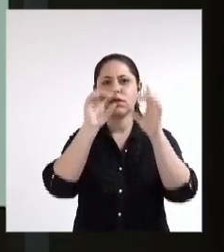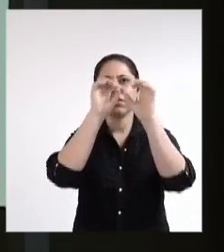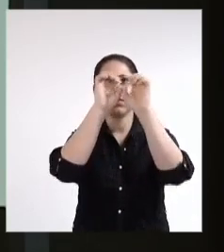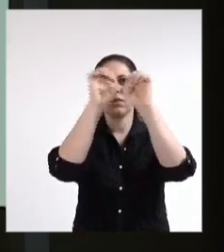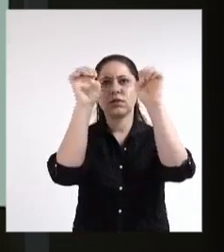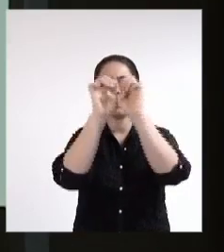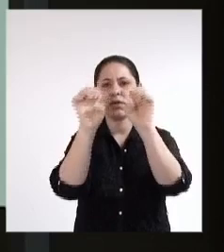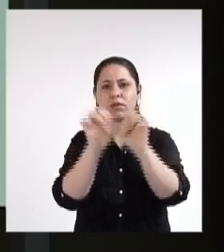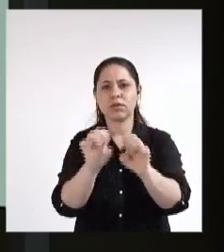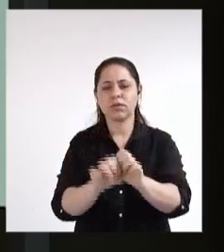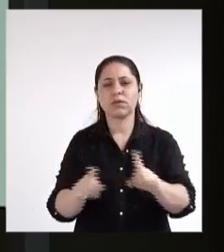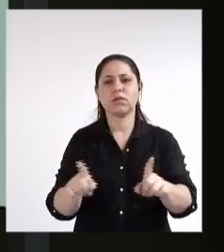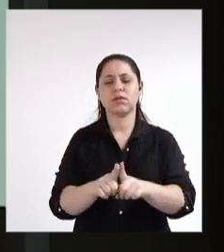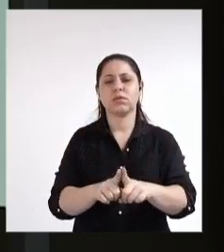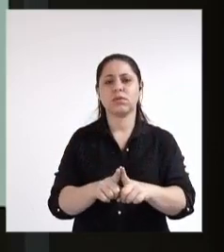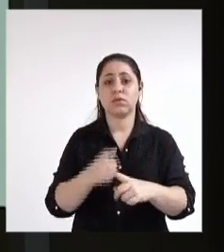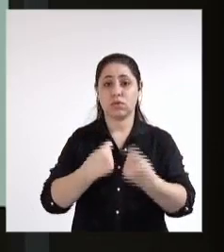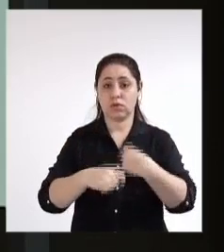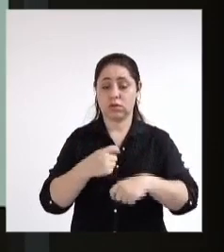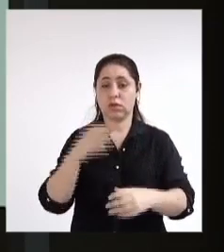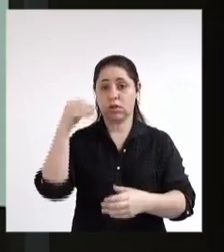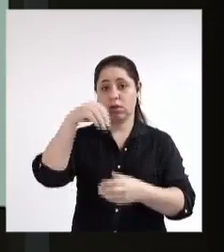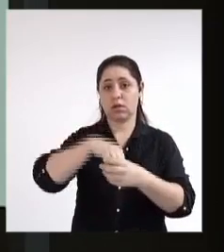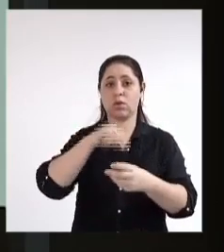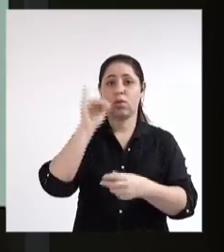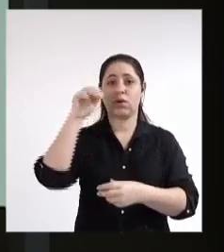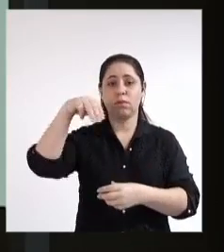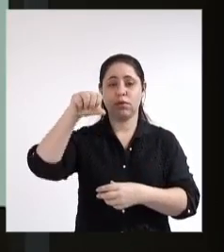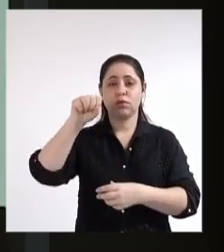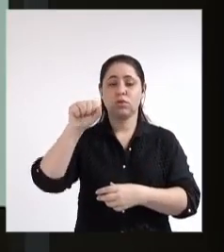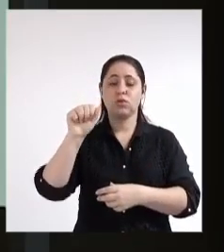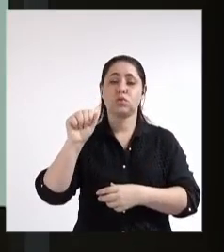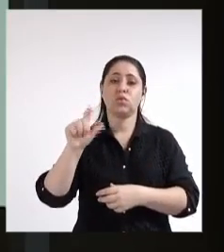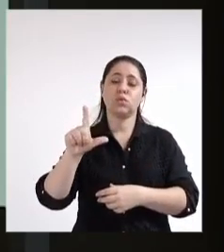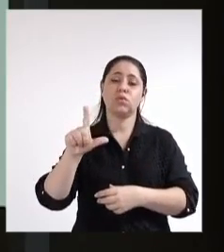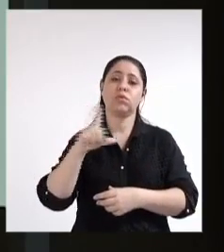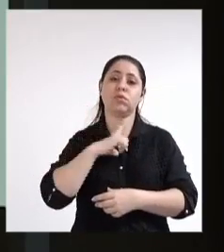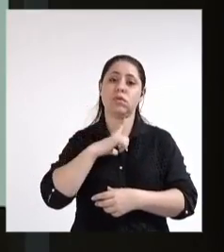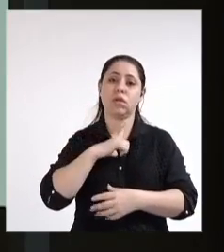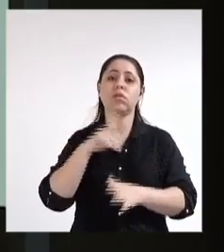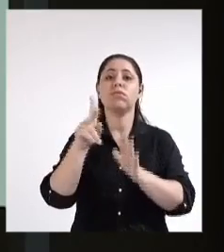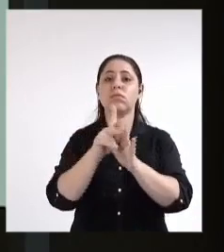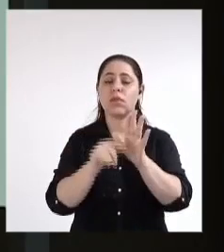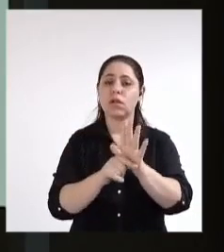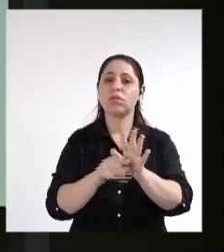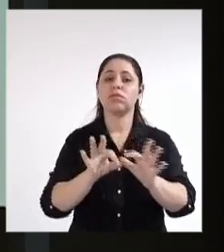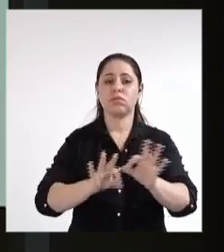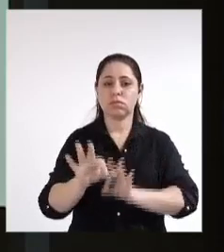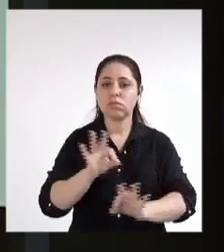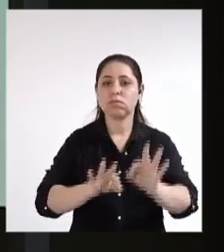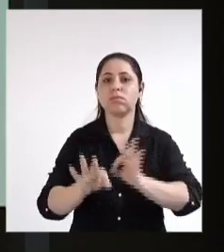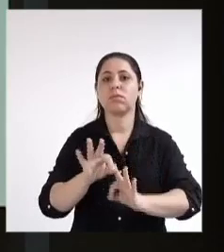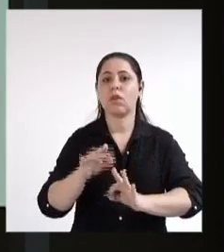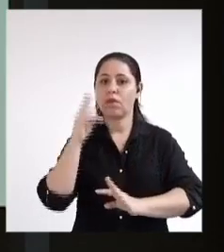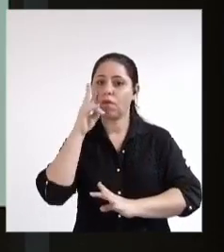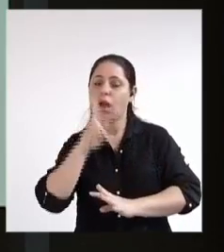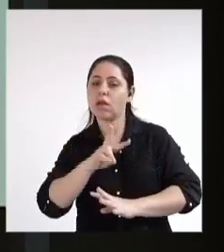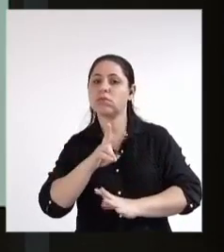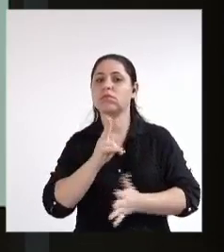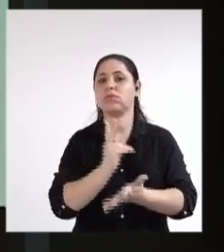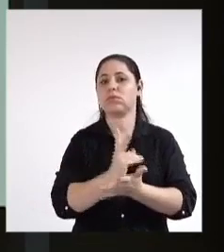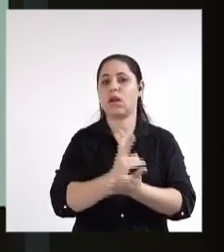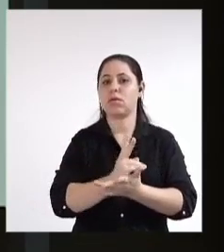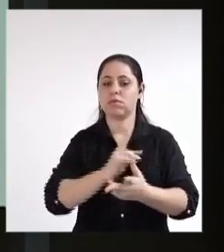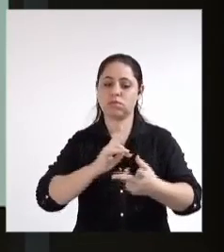conservação nós somos uma gerência de março que tem um plano estratégico é desde 2003 a gente tem esse plano a gente está revendo de tempos em tempos